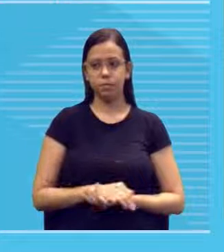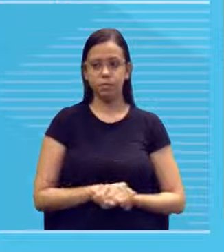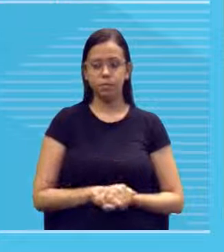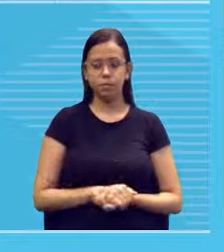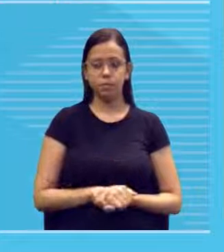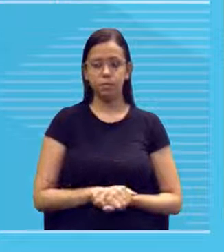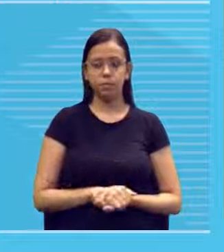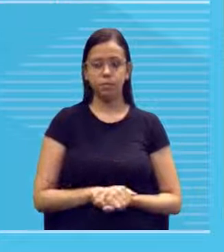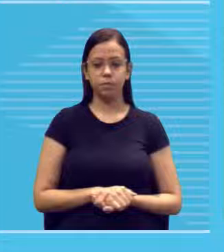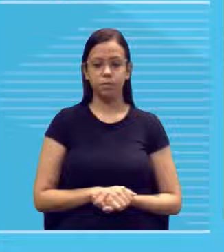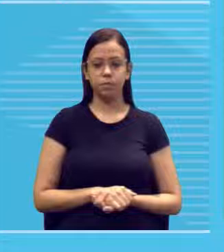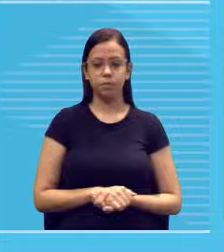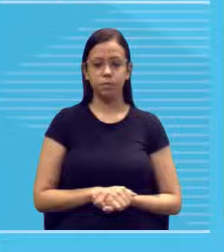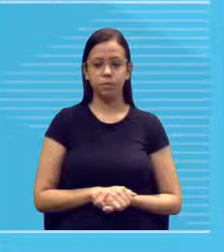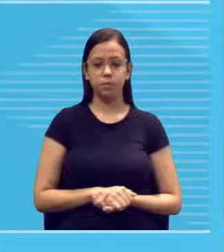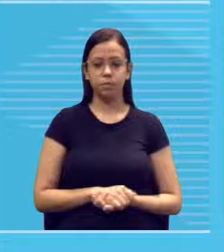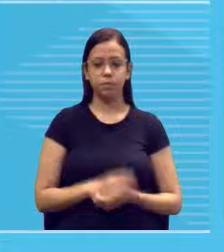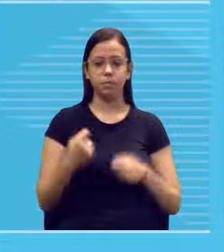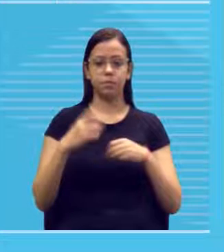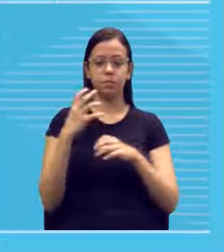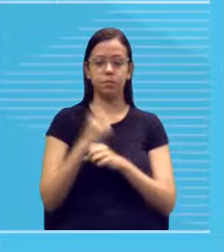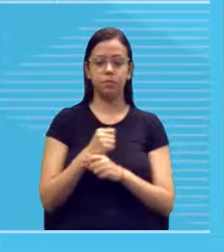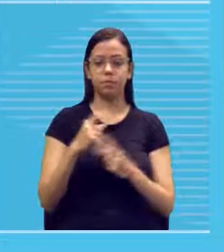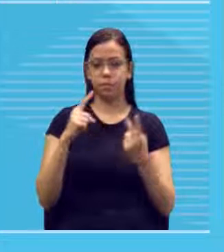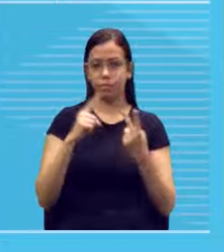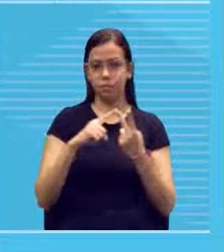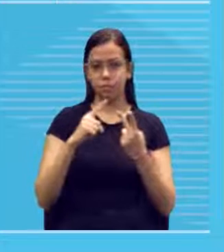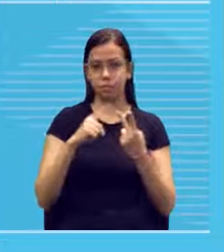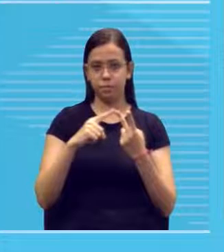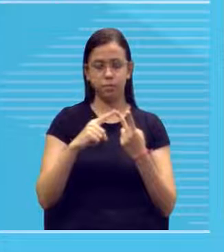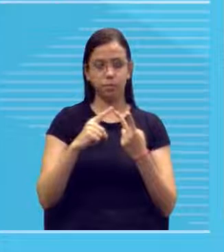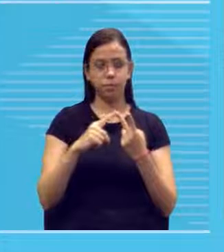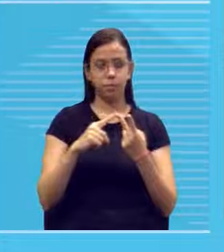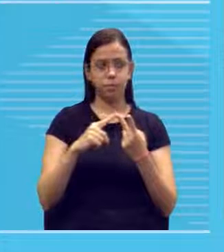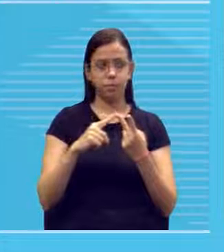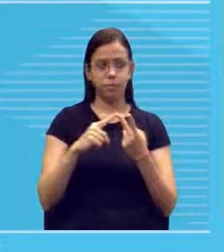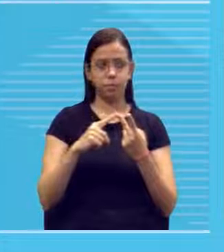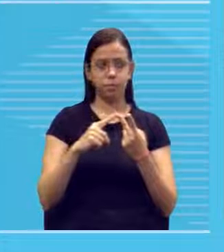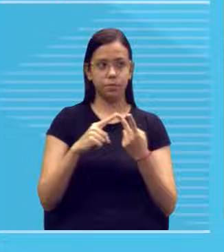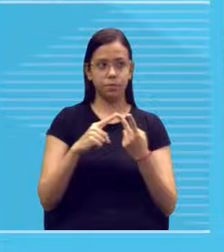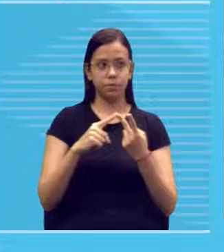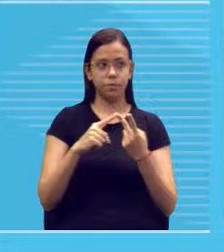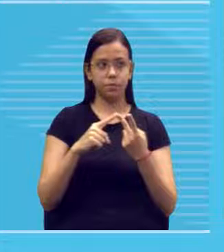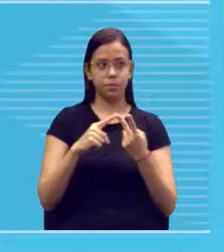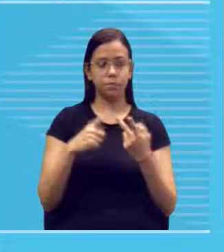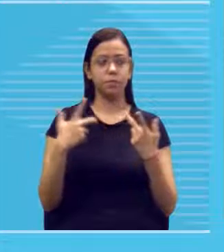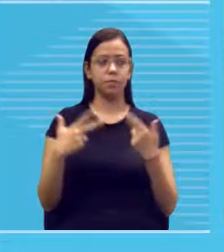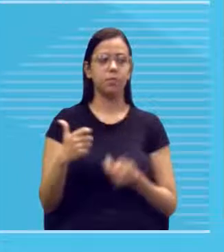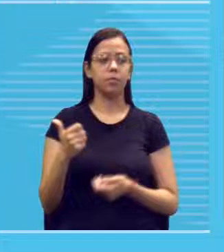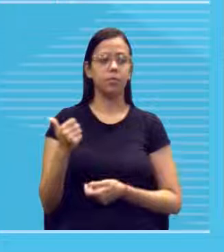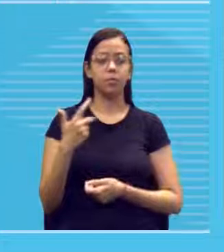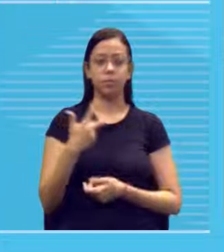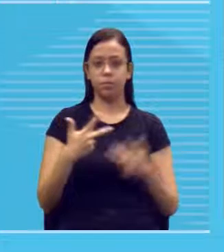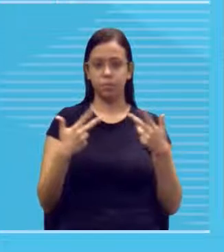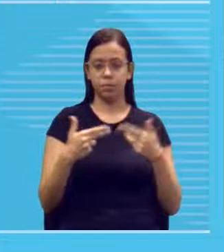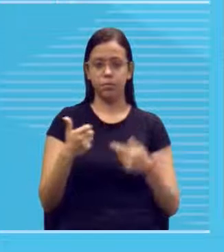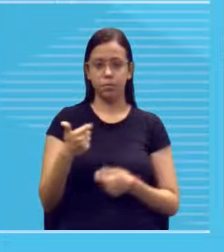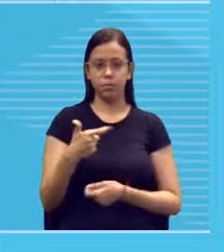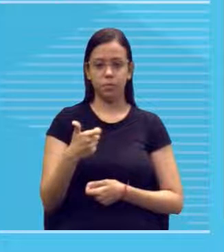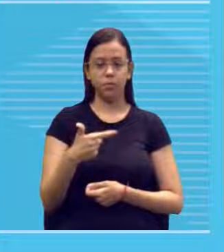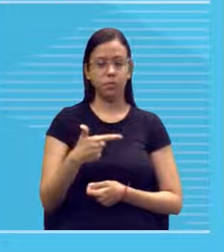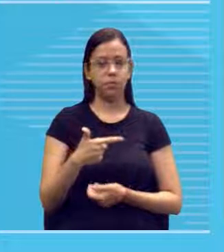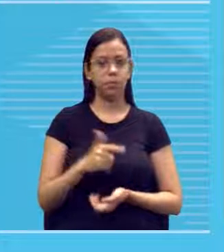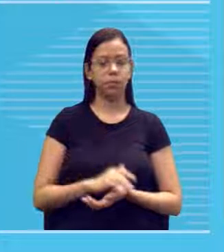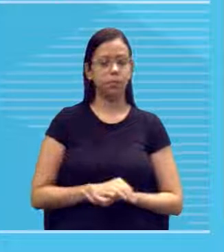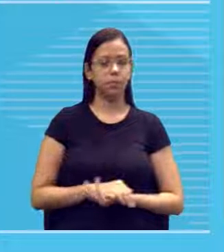aí eu vou precisar calcular a raiz de 144 que é 12 pai né